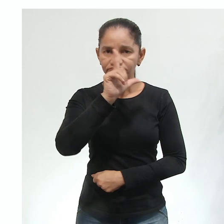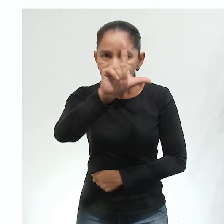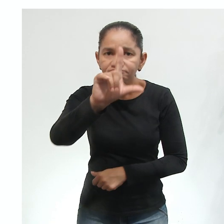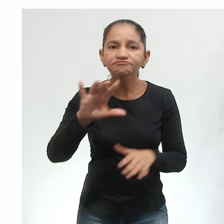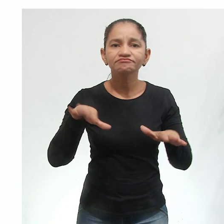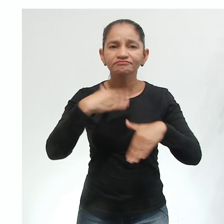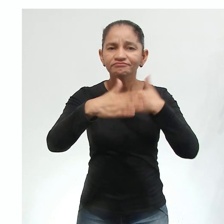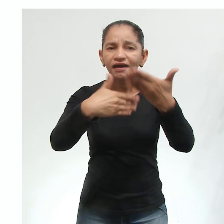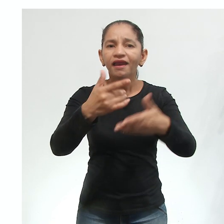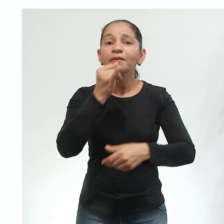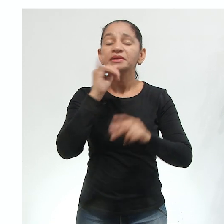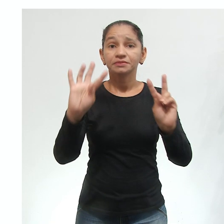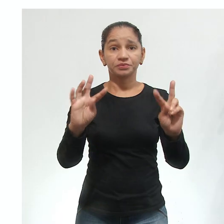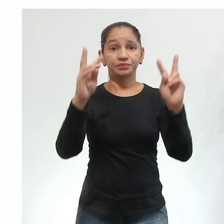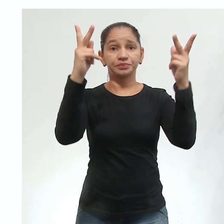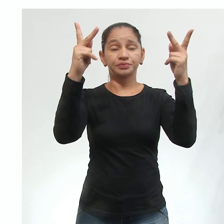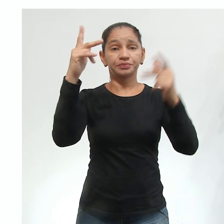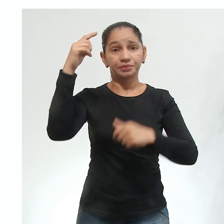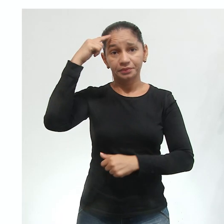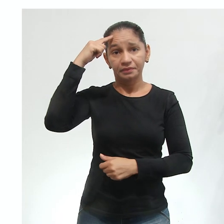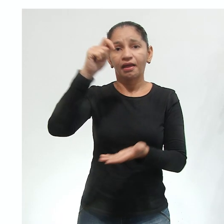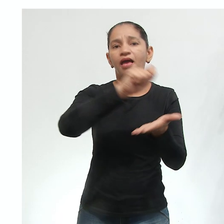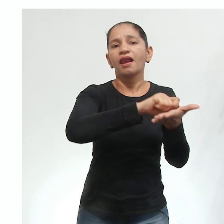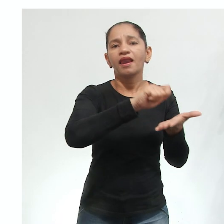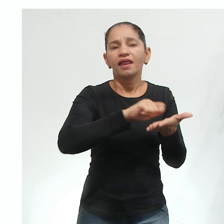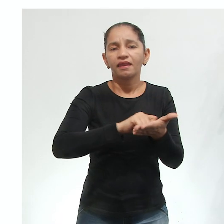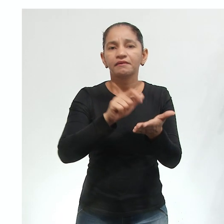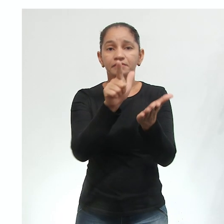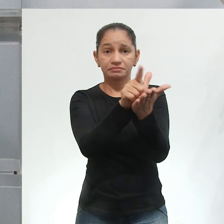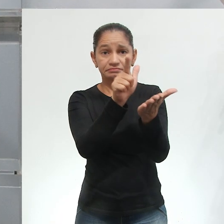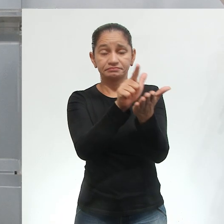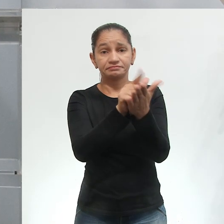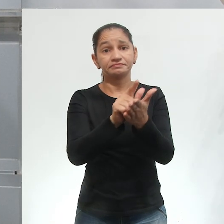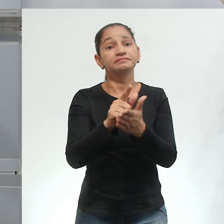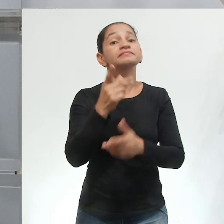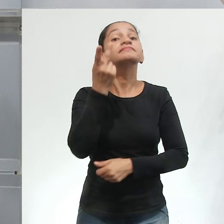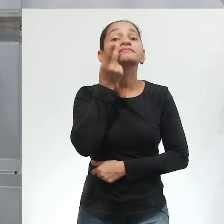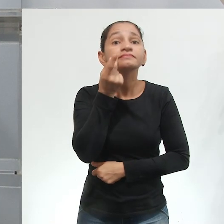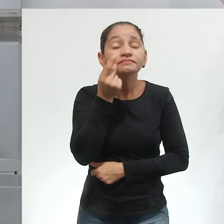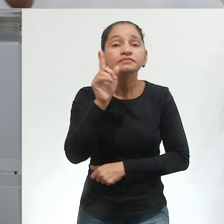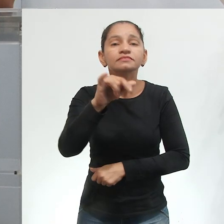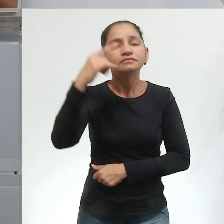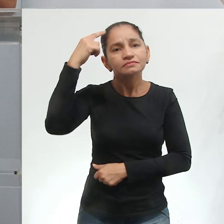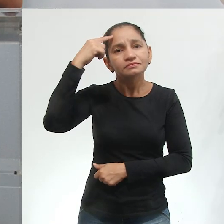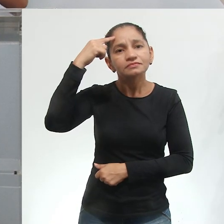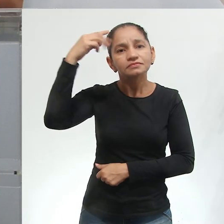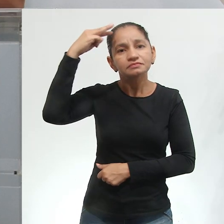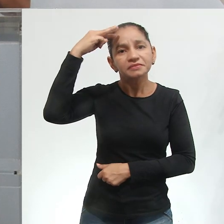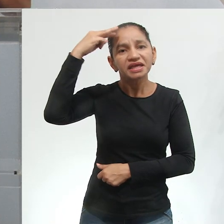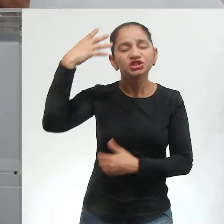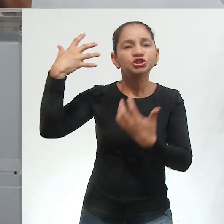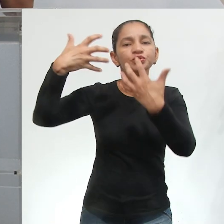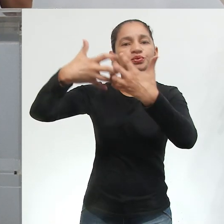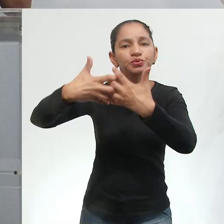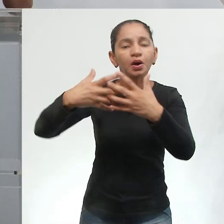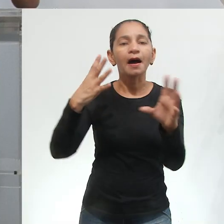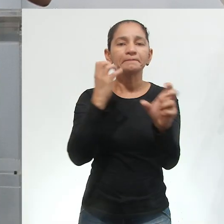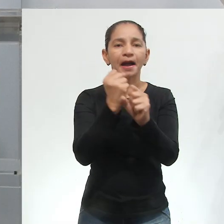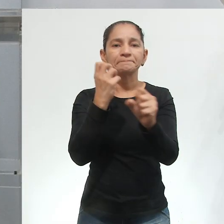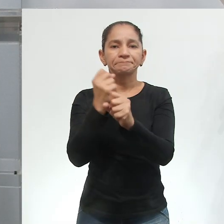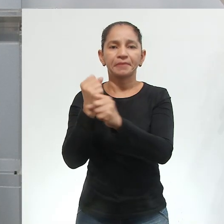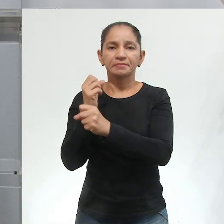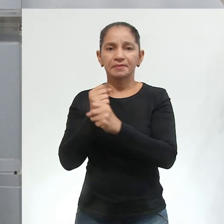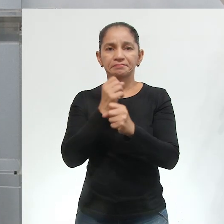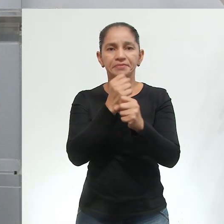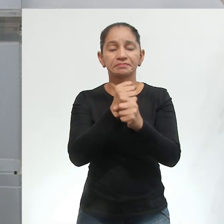escola, nem sempre tão valorizado quanto o cálculo escrito. Volto, o cálculo mental deve ser algo